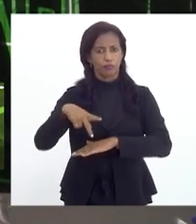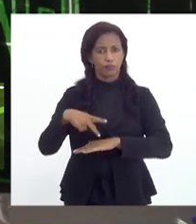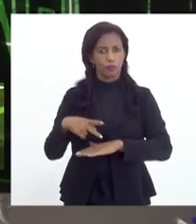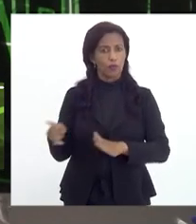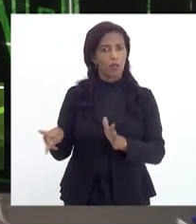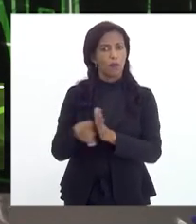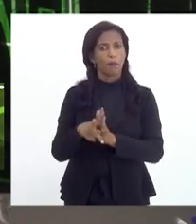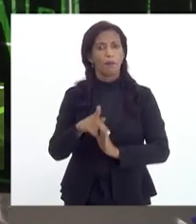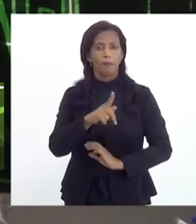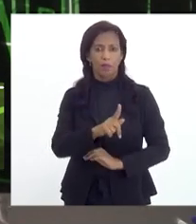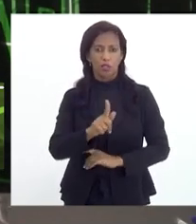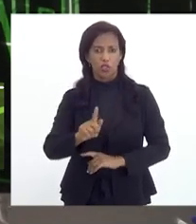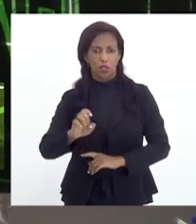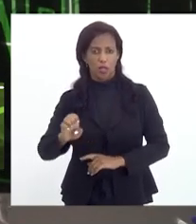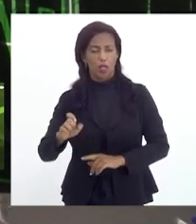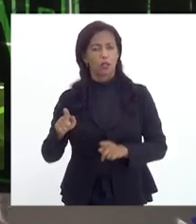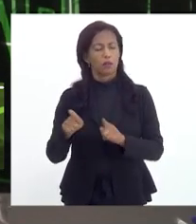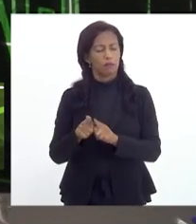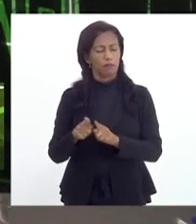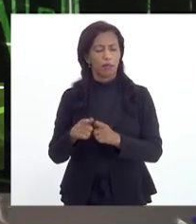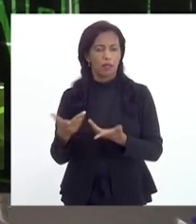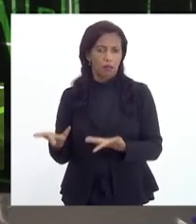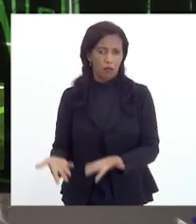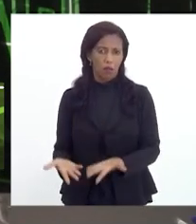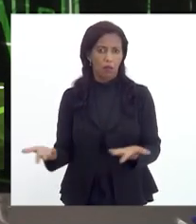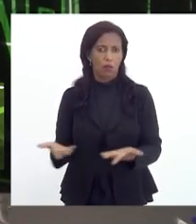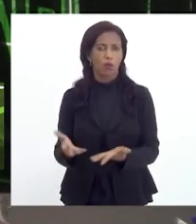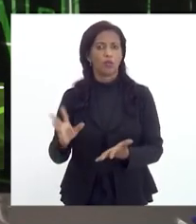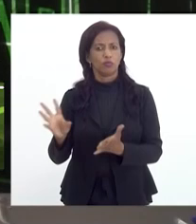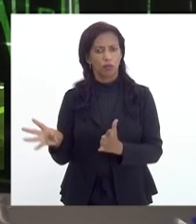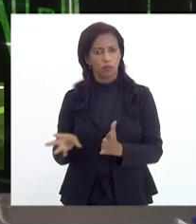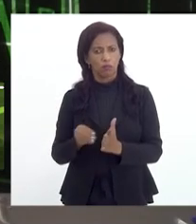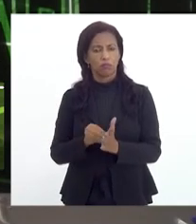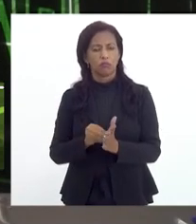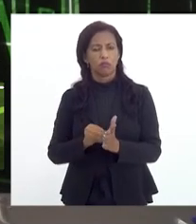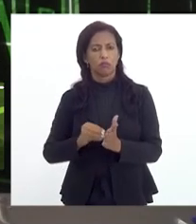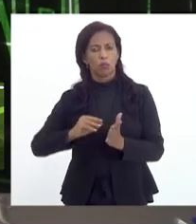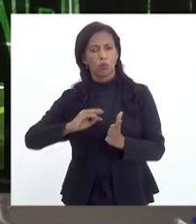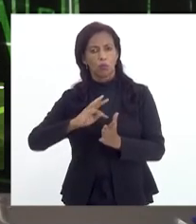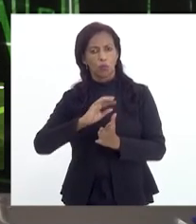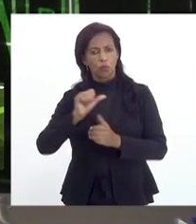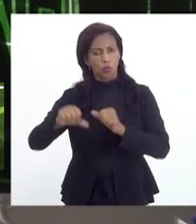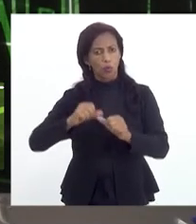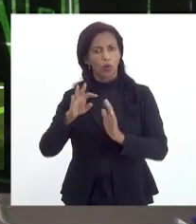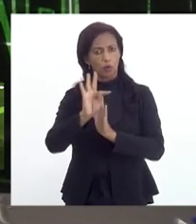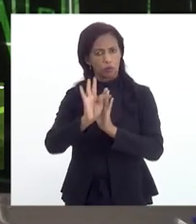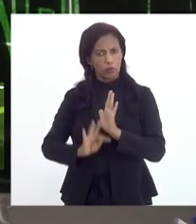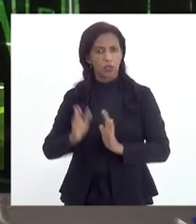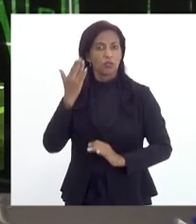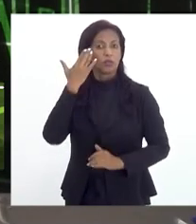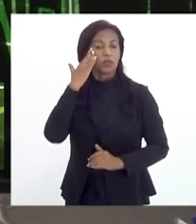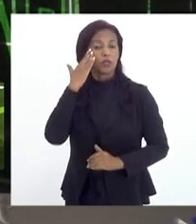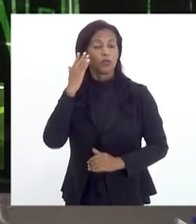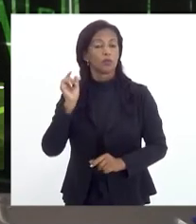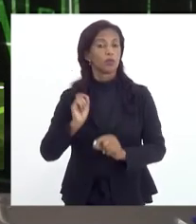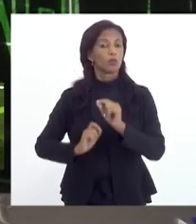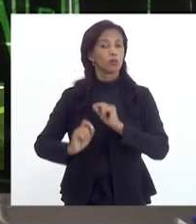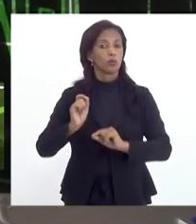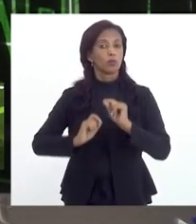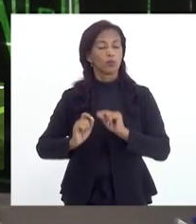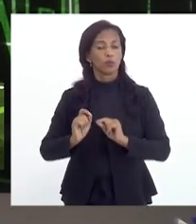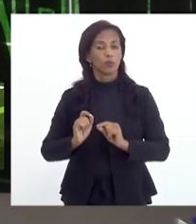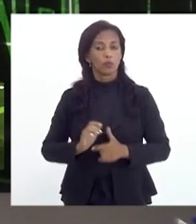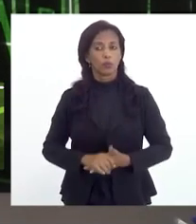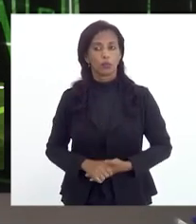a própria Procuradoria Geral Da Fazenda Nacional Agora Obologou Ratificando Esse nosso entendimento De que As